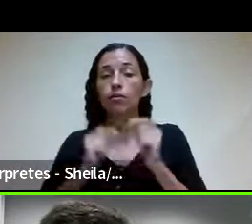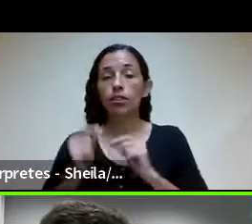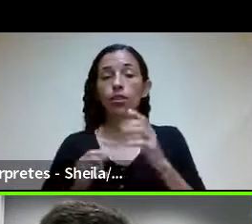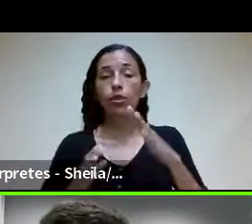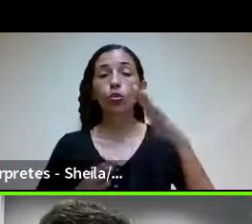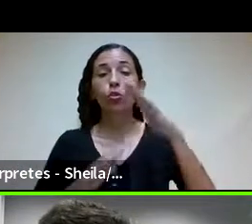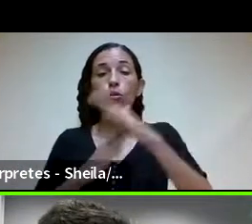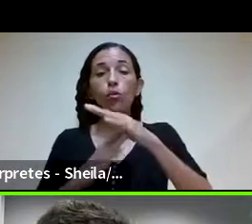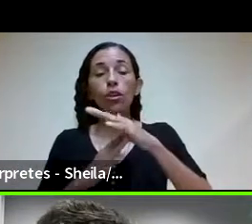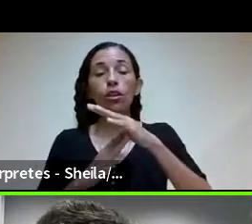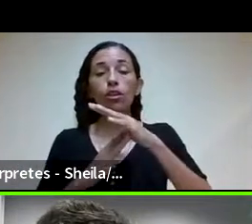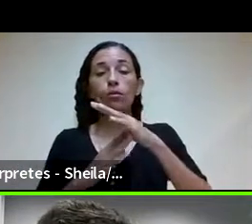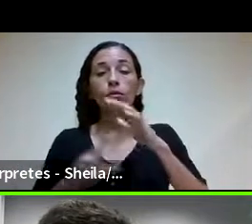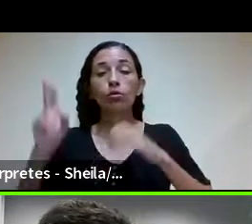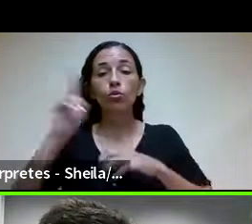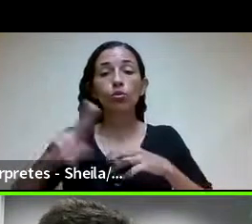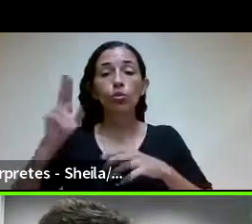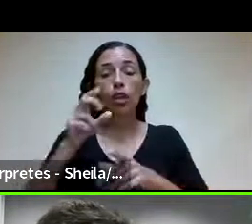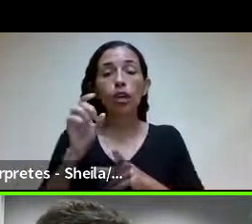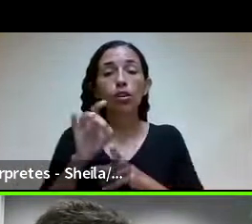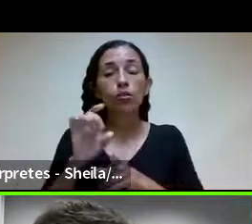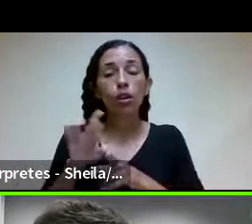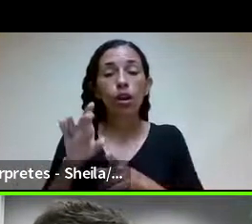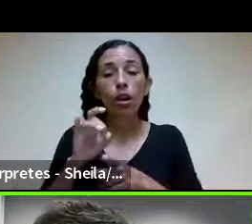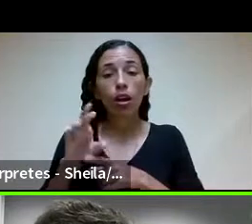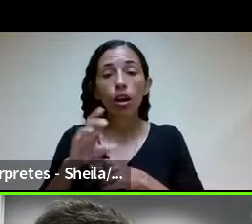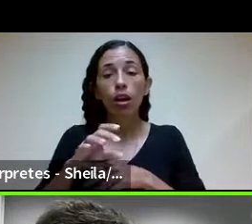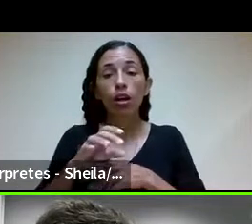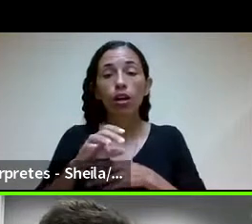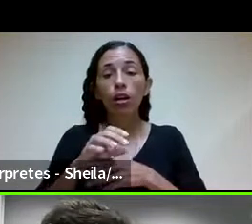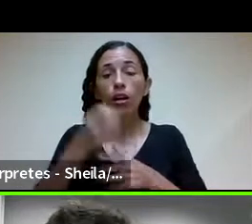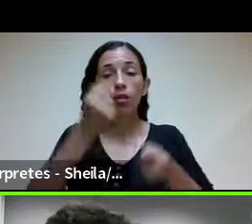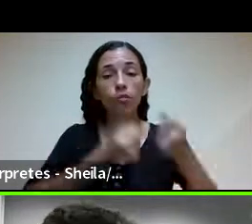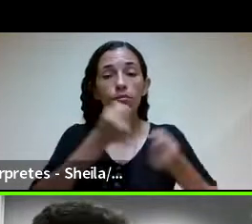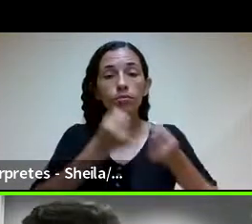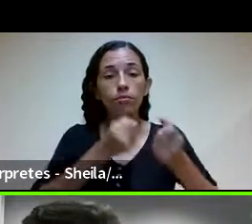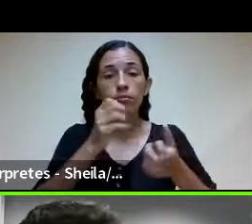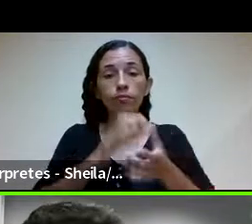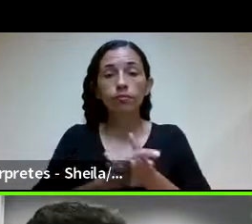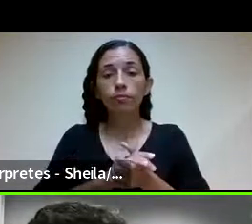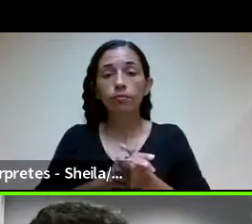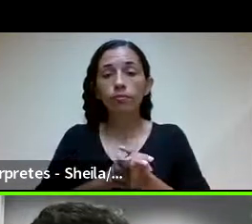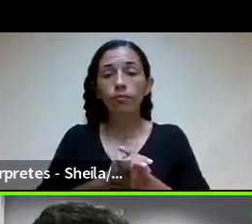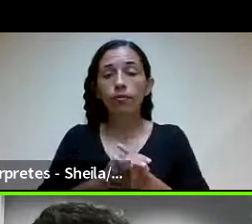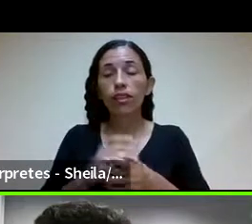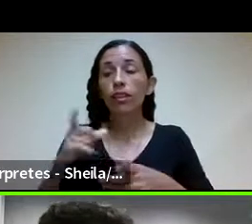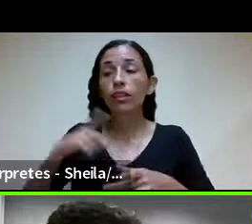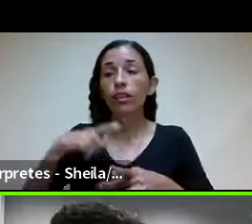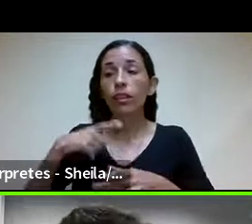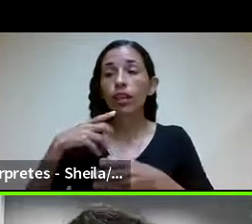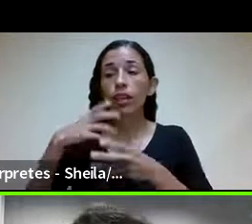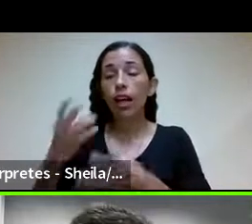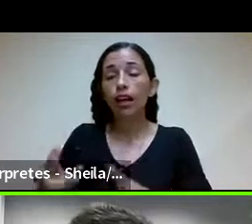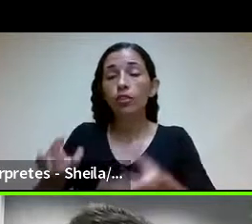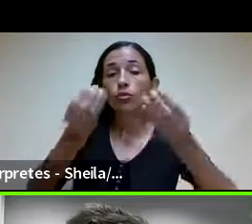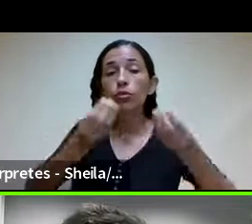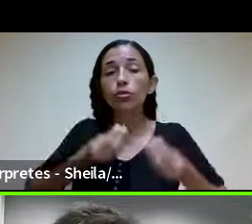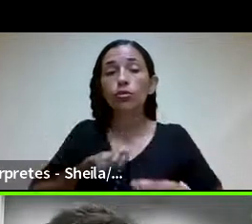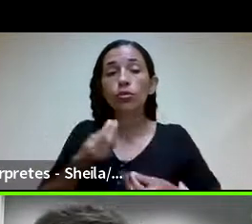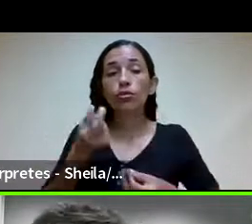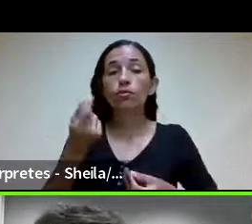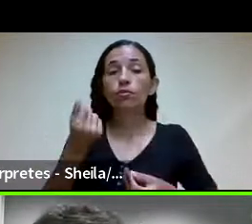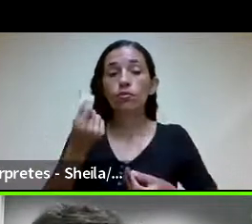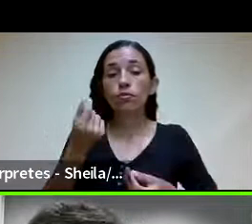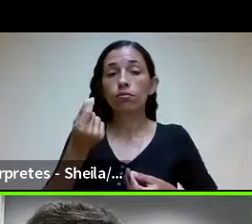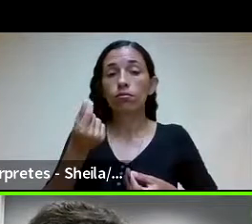gasto com veículo seja leve em conta as doações estimáveis em dinheiro. E esse é o ponto controvertido, tal